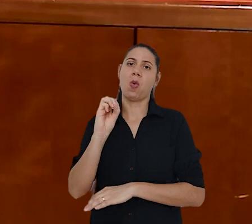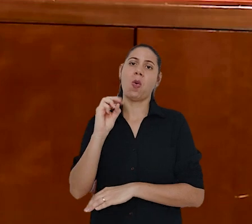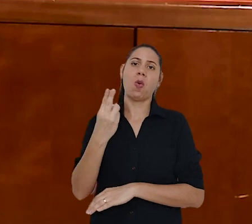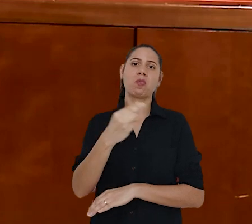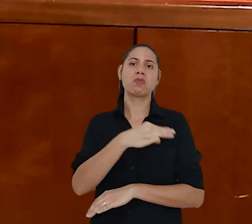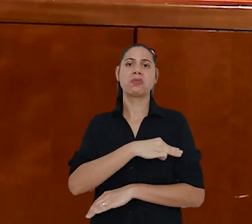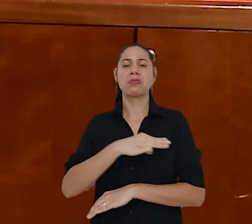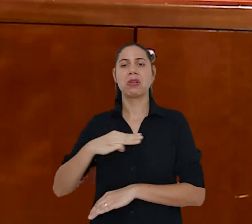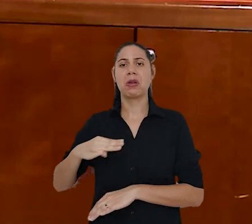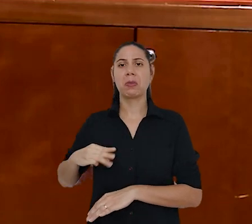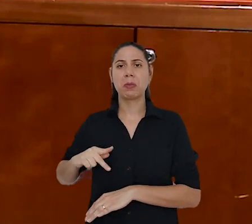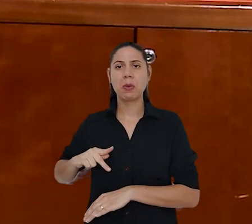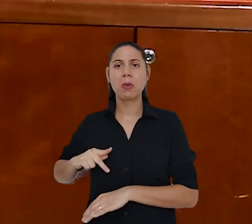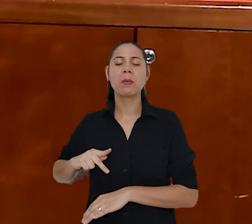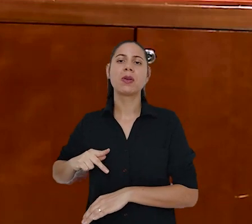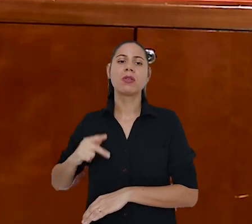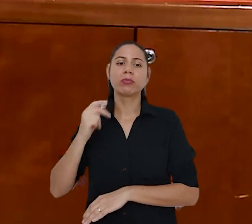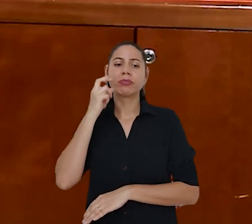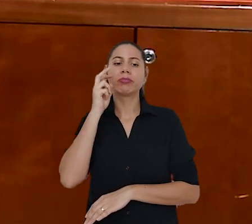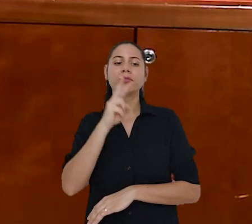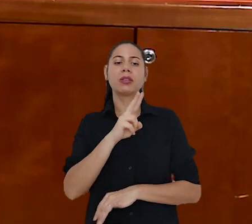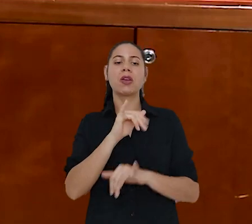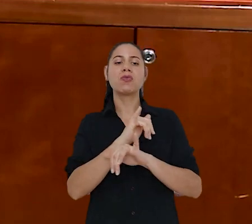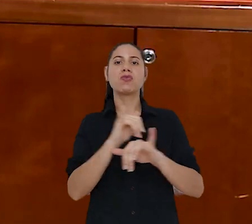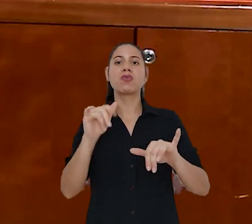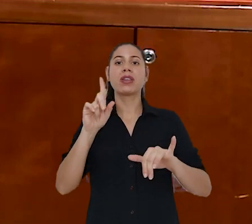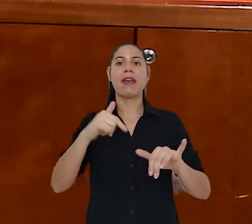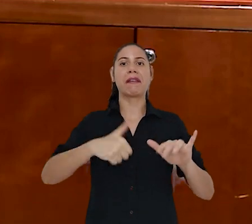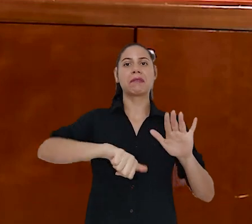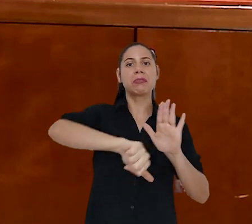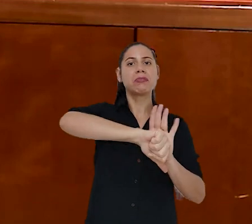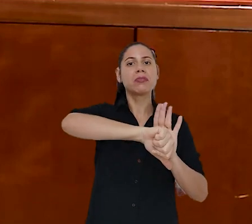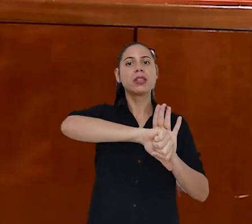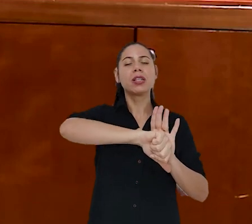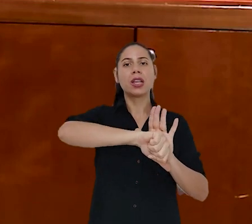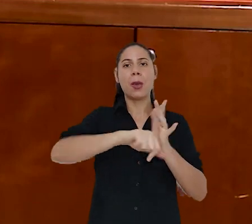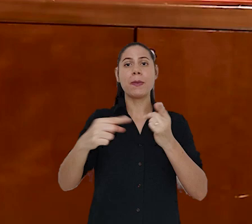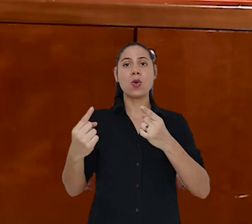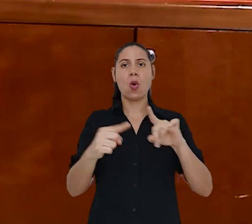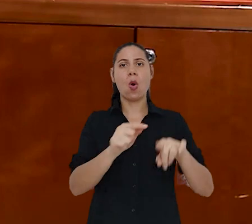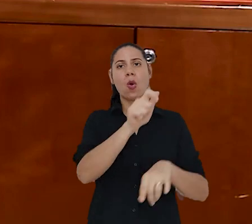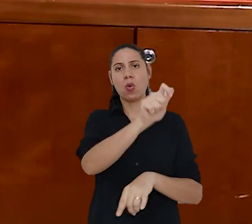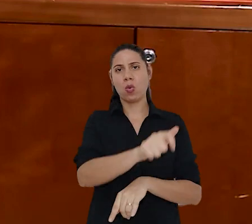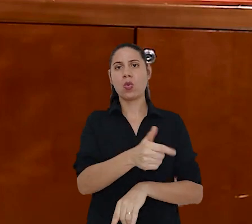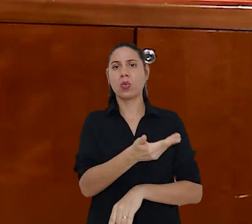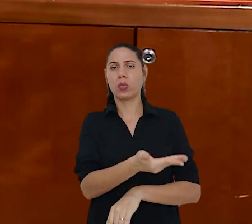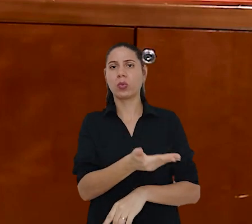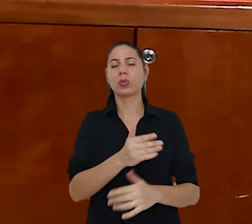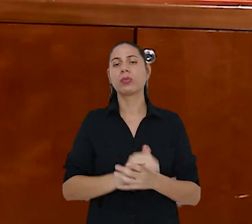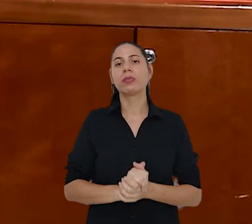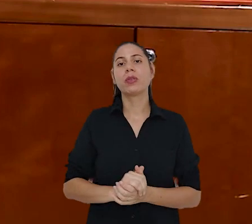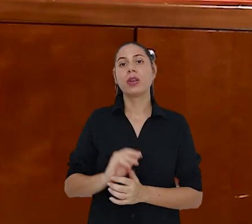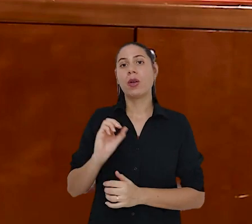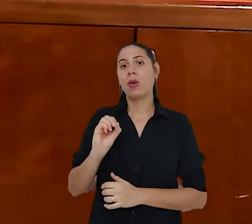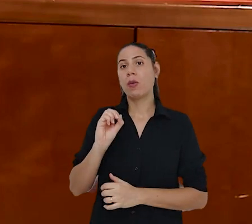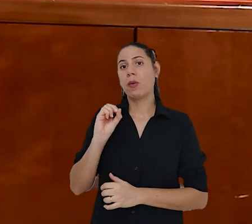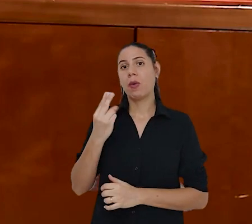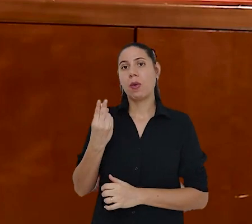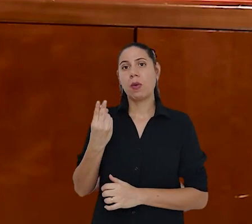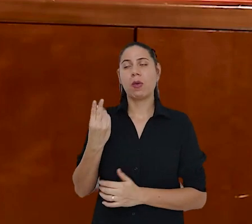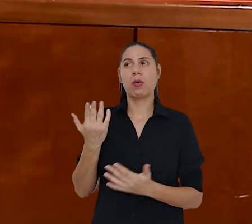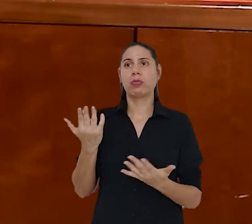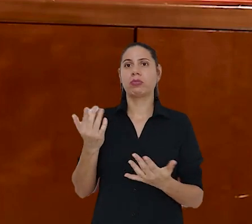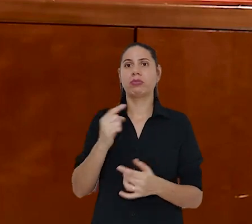Federal, de haver uma notícia crimes contra a parte, ou ela